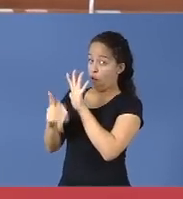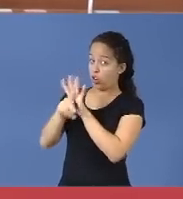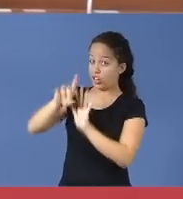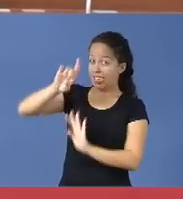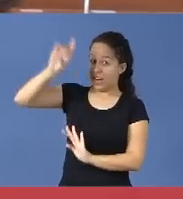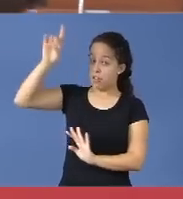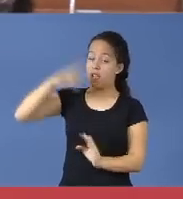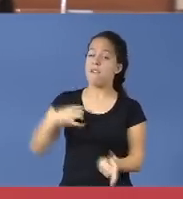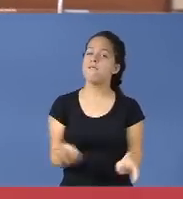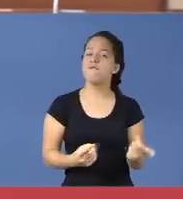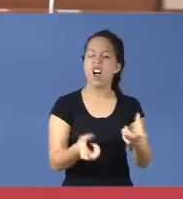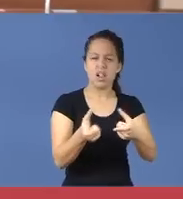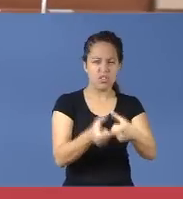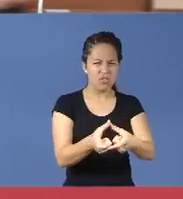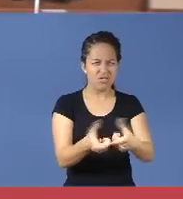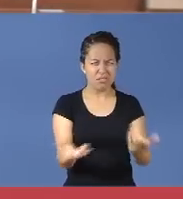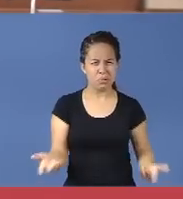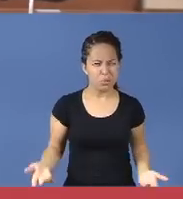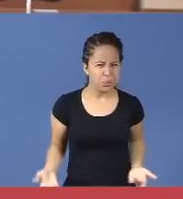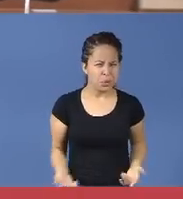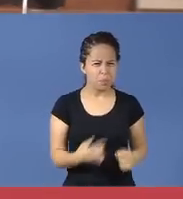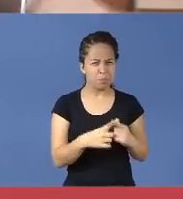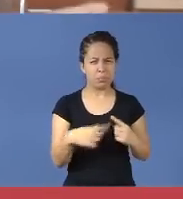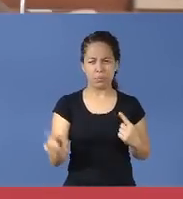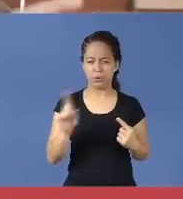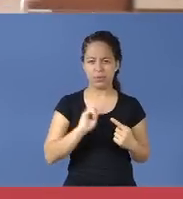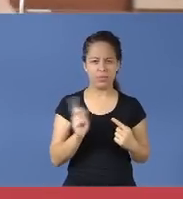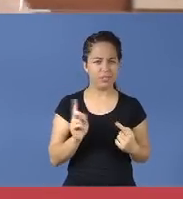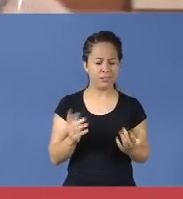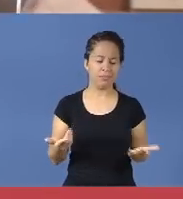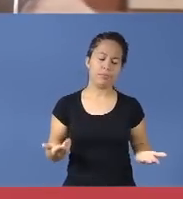Deus em meios, né, em certas